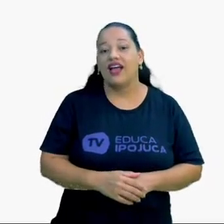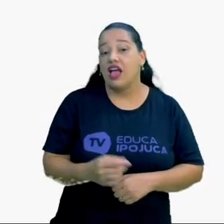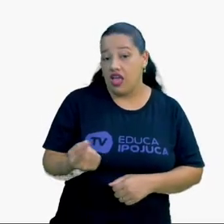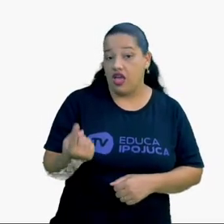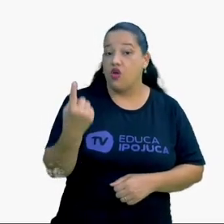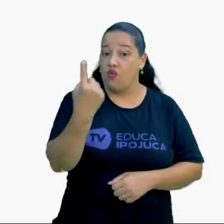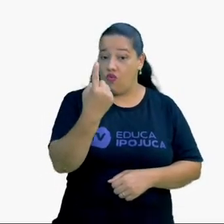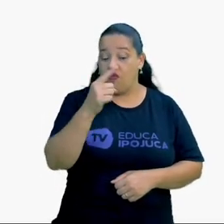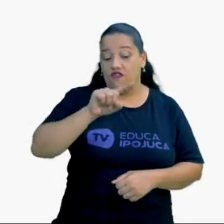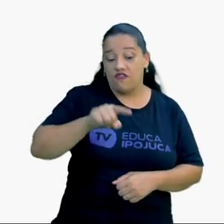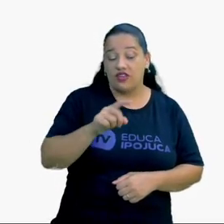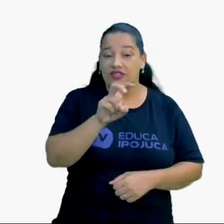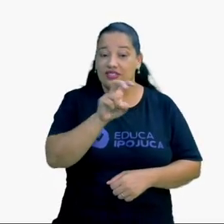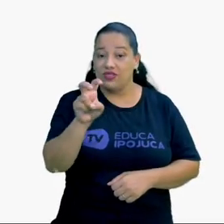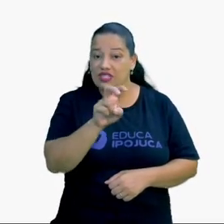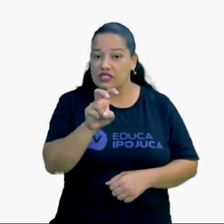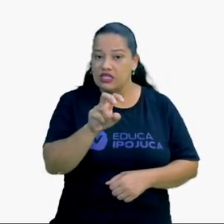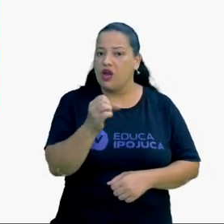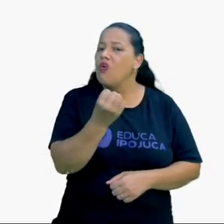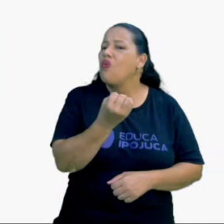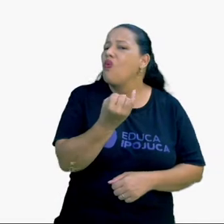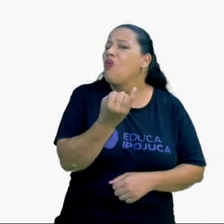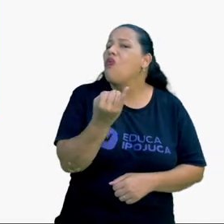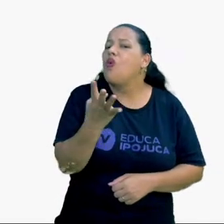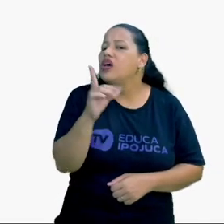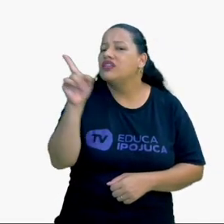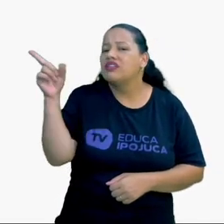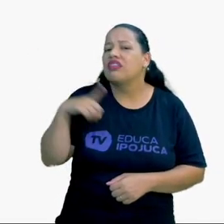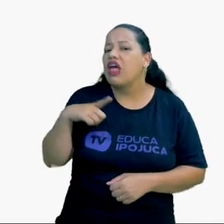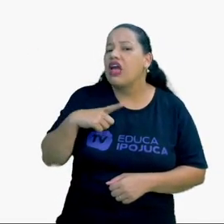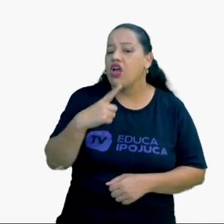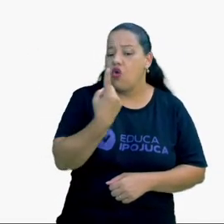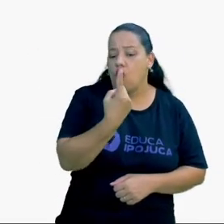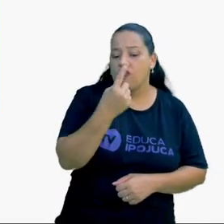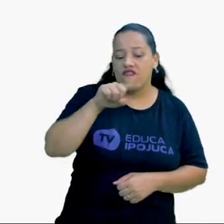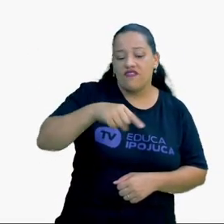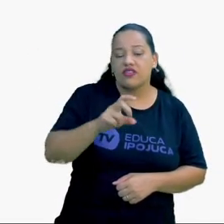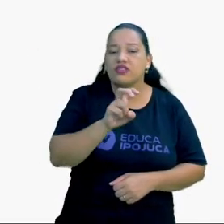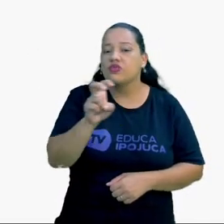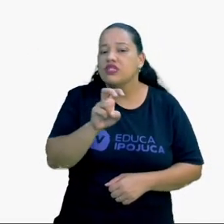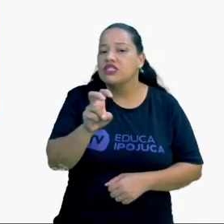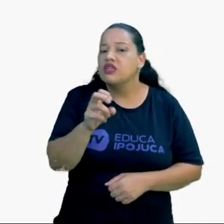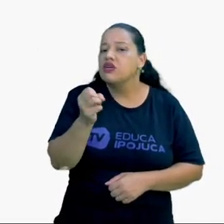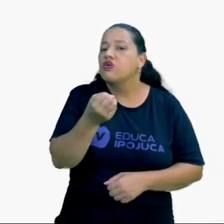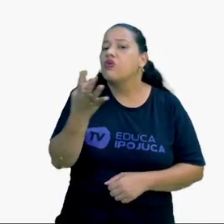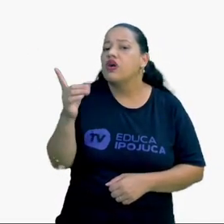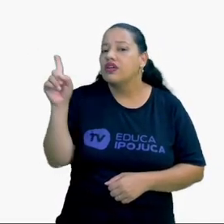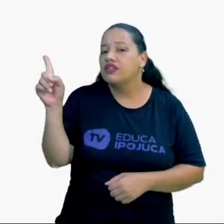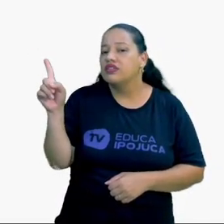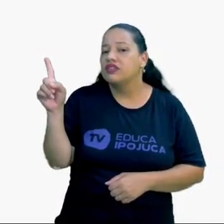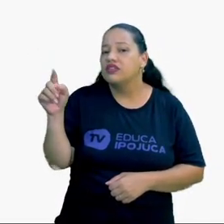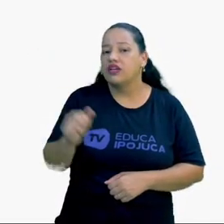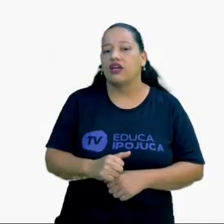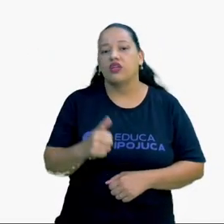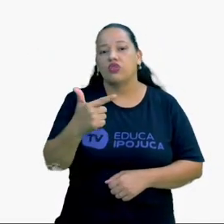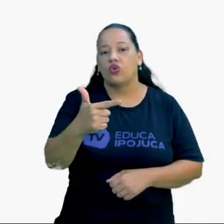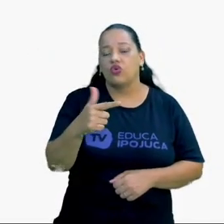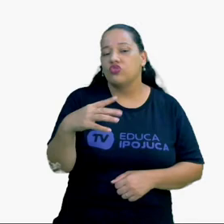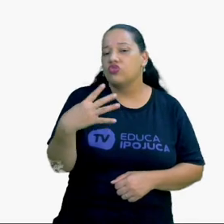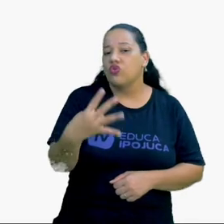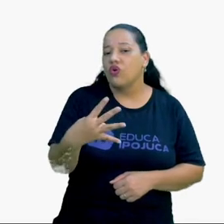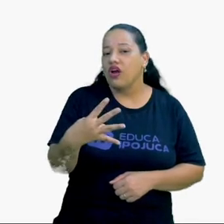1,55 m. Vamos descobrir quantos 1,55 m tem, que é a frequência? Então, 2,